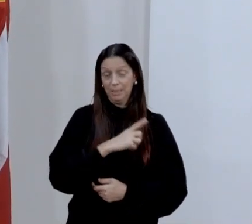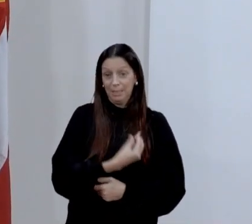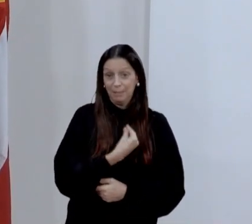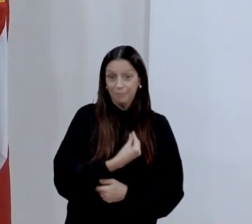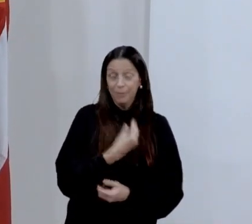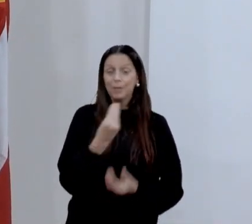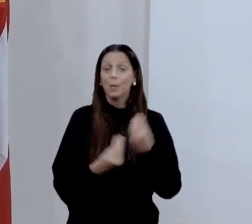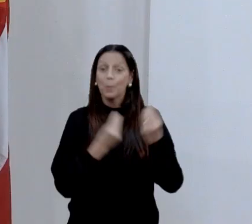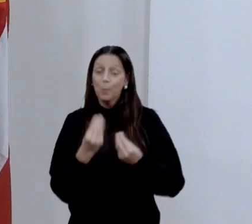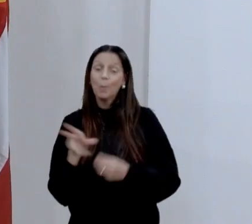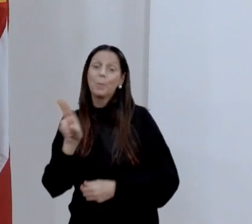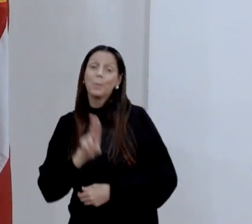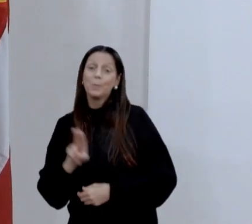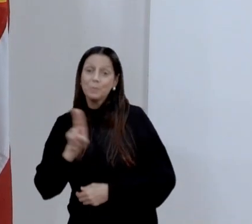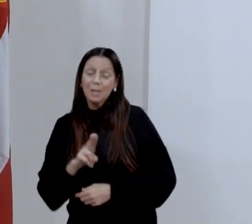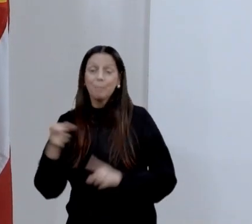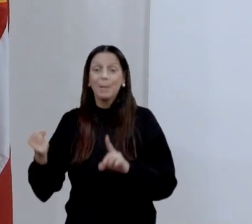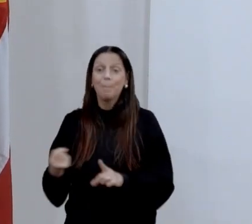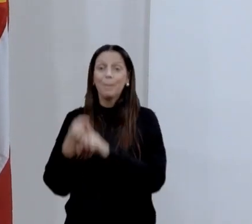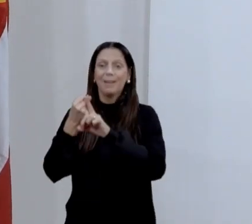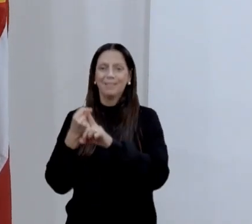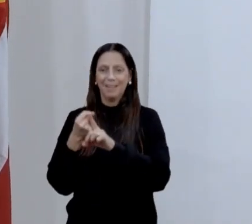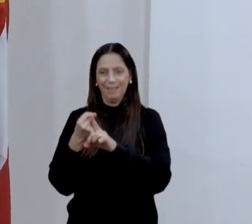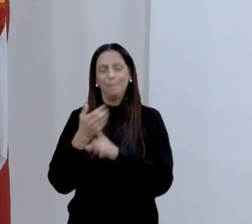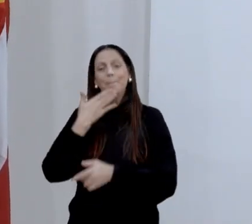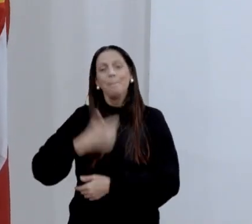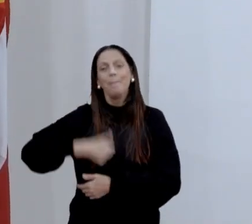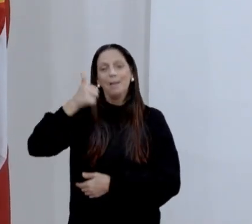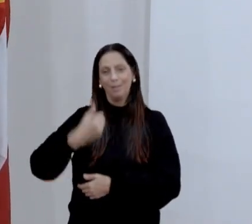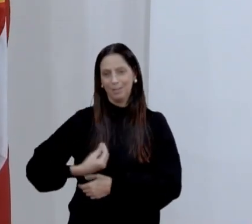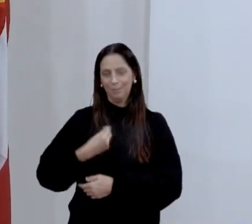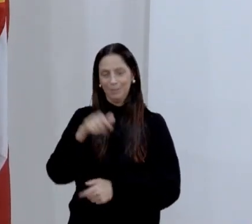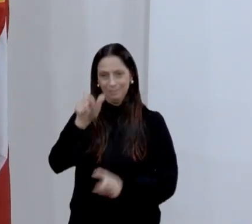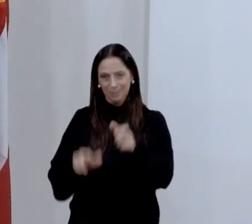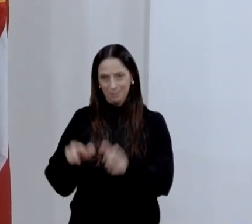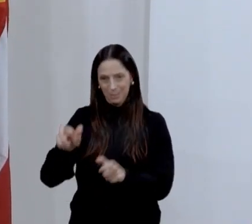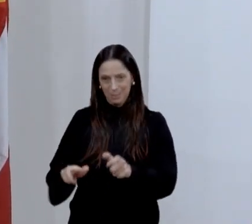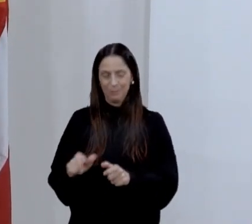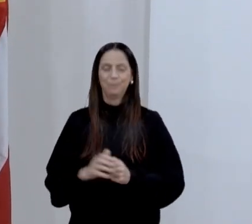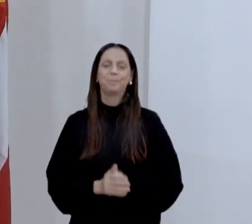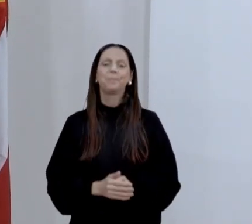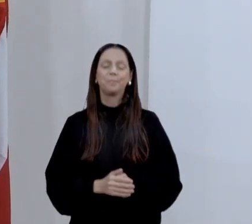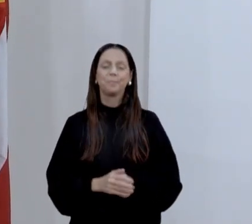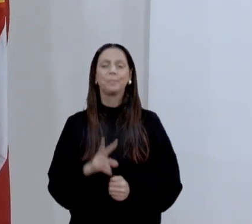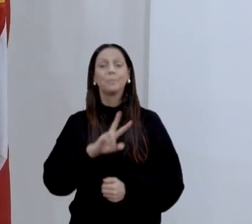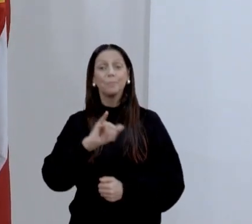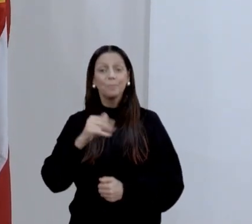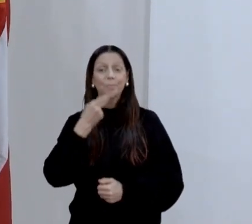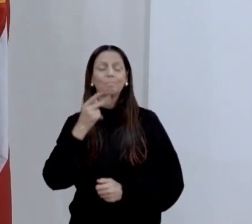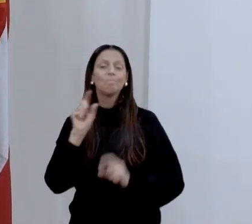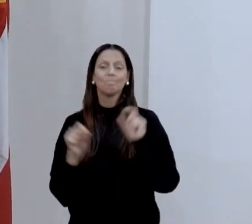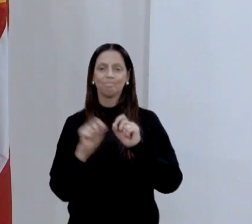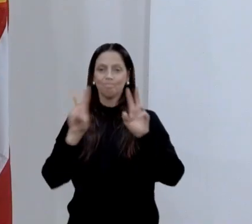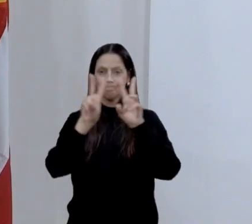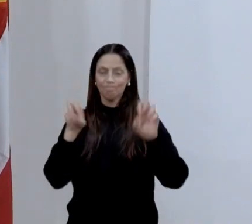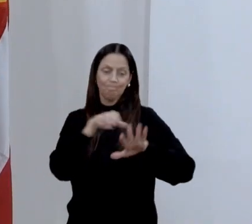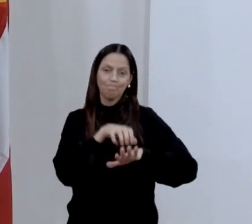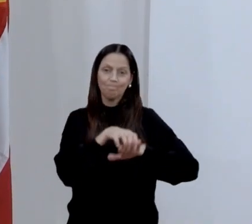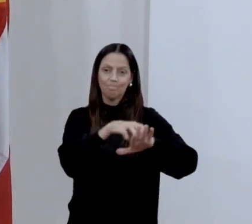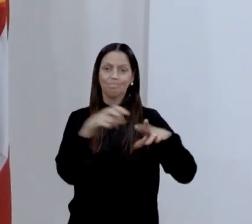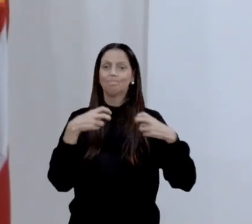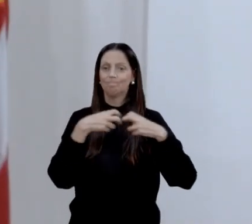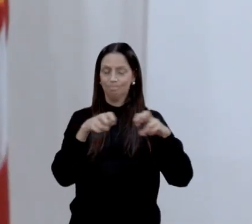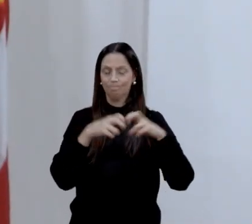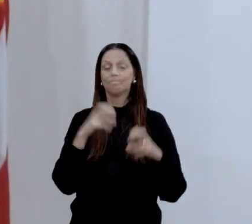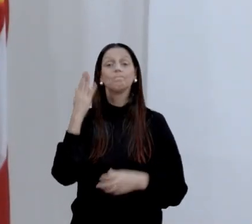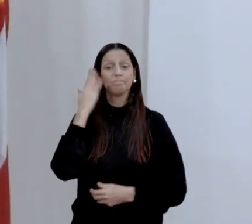pessoas? E aqui eu quero voltar a falar do transporte coletivo. Assim como eu falei anteriormente, num requerimento da vereadora Cristiane Loureiro, nós temos uma parcela